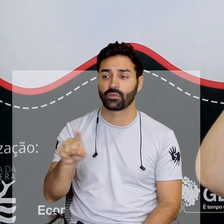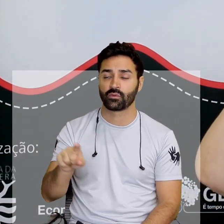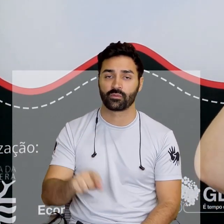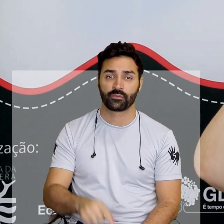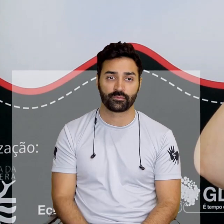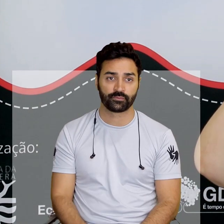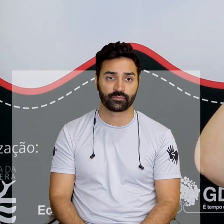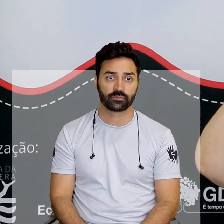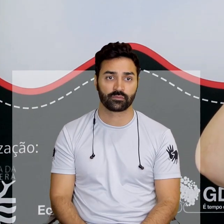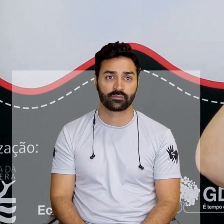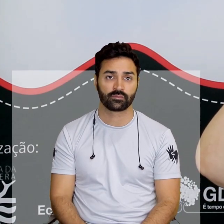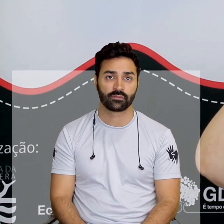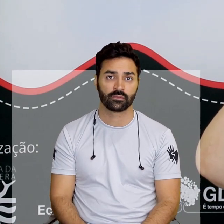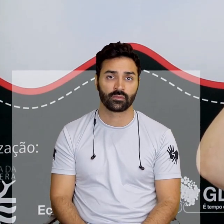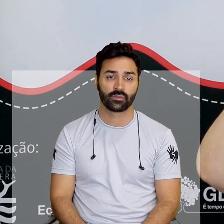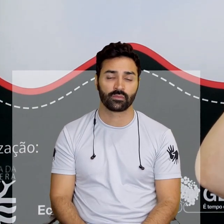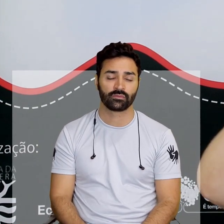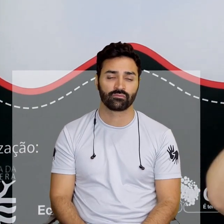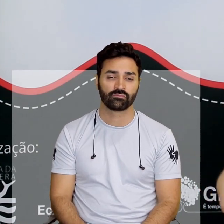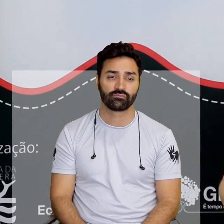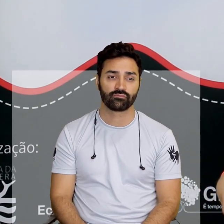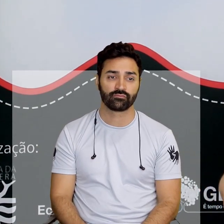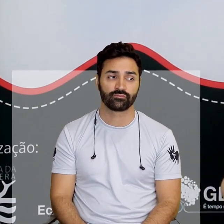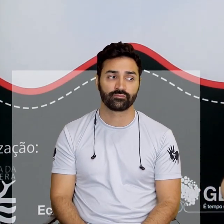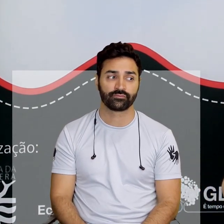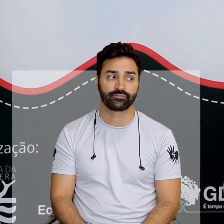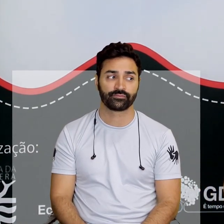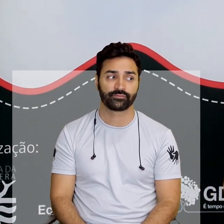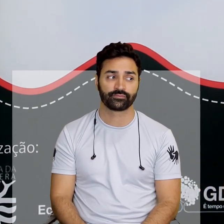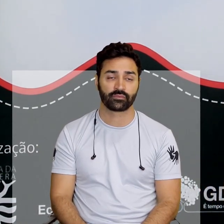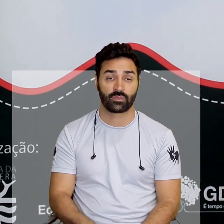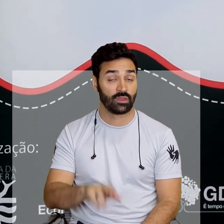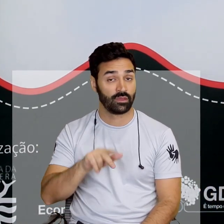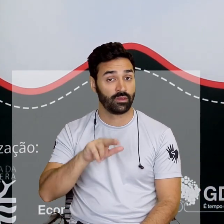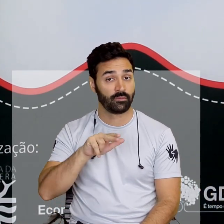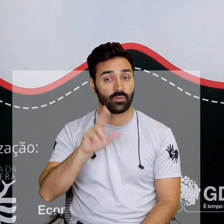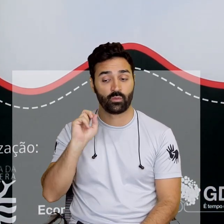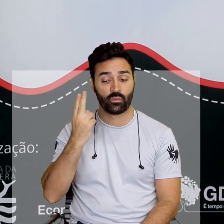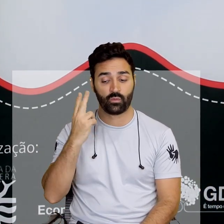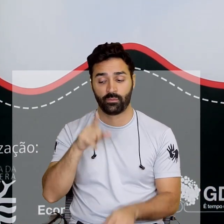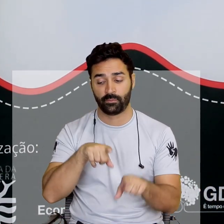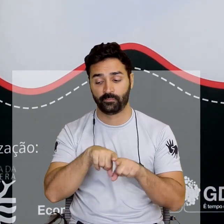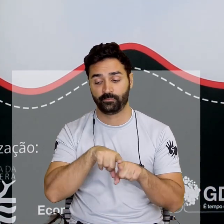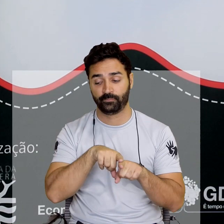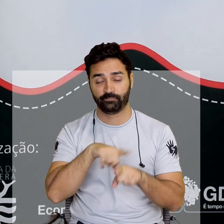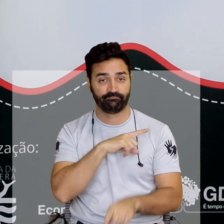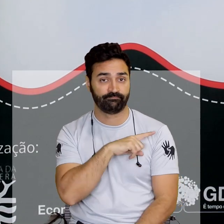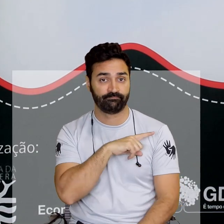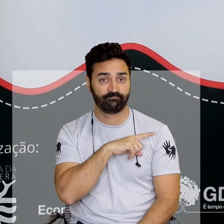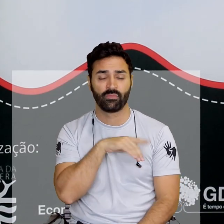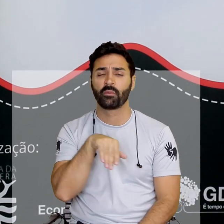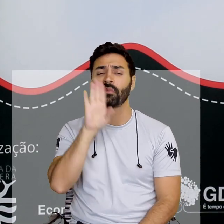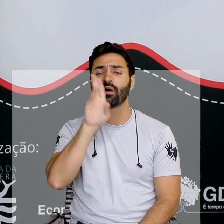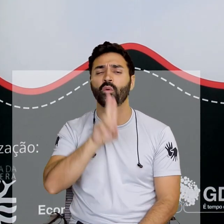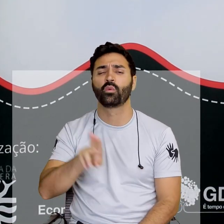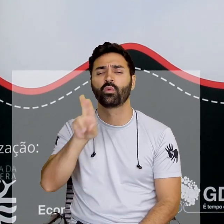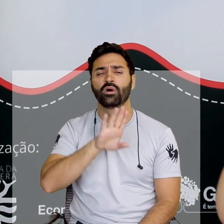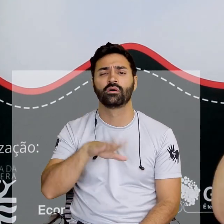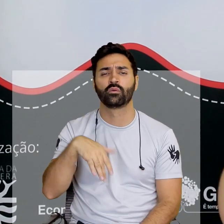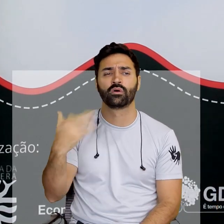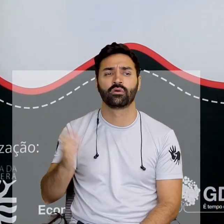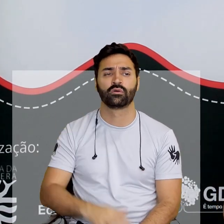sinal. Irmão e irmã, ou assim. Qual que é o mais usado dos